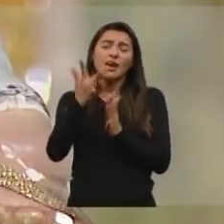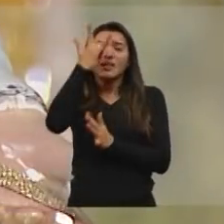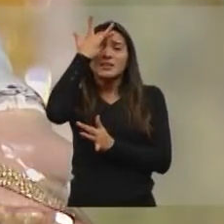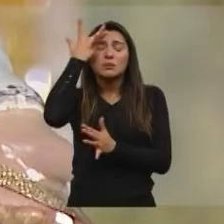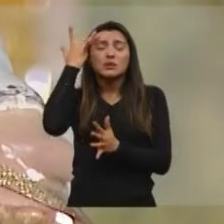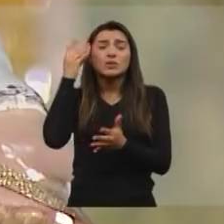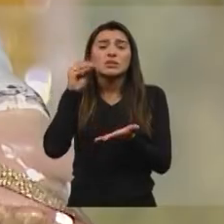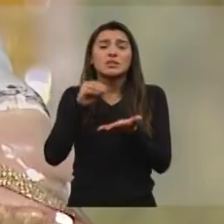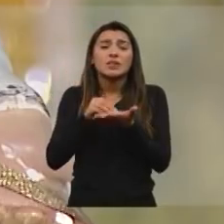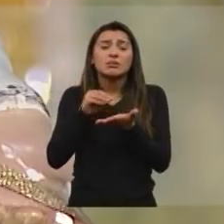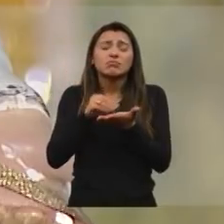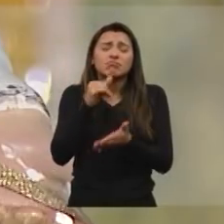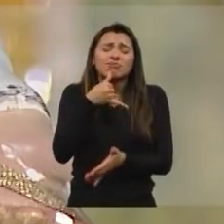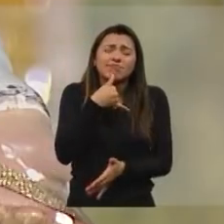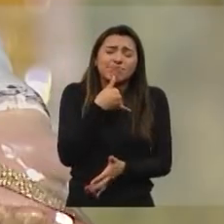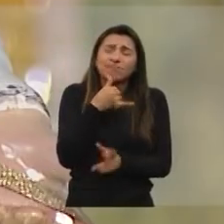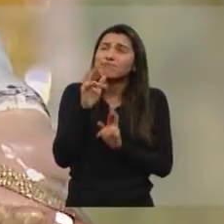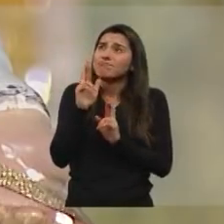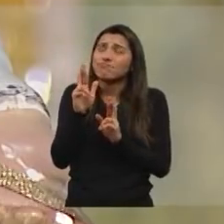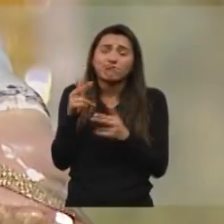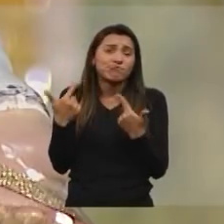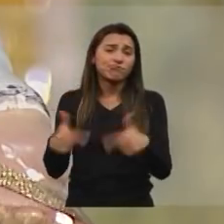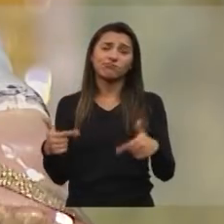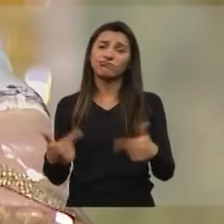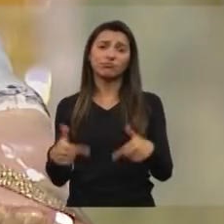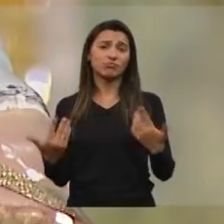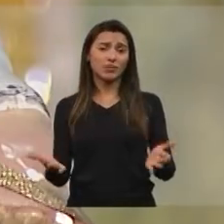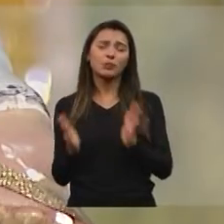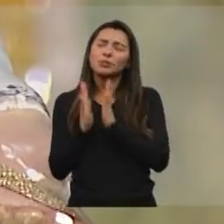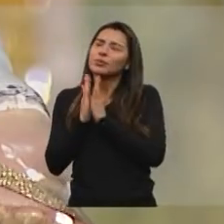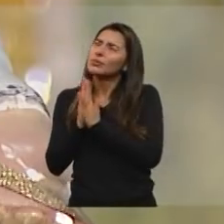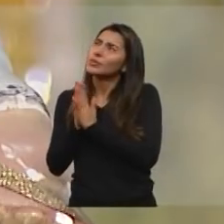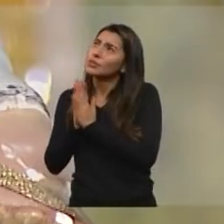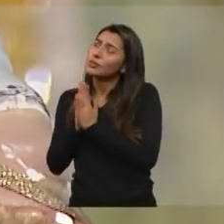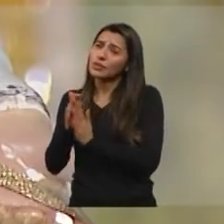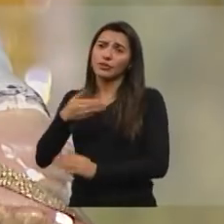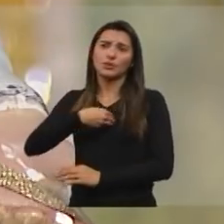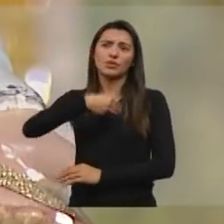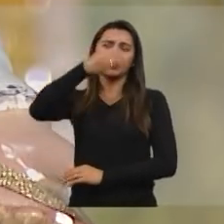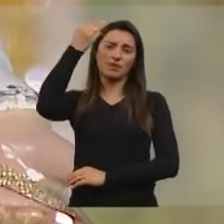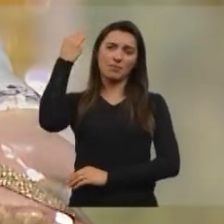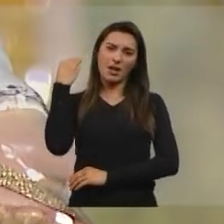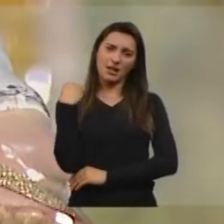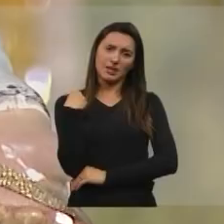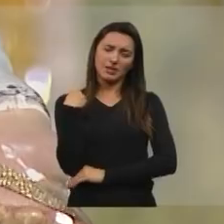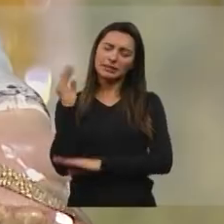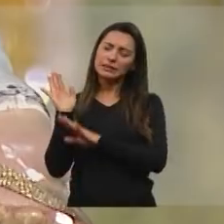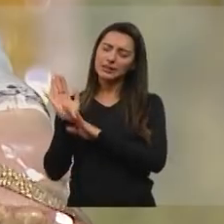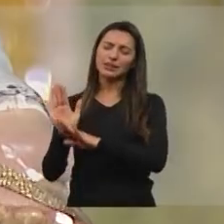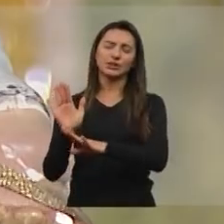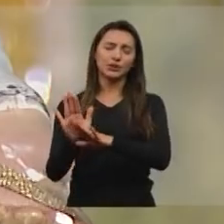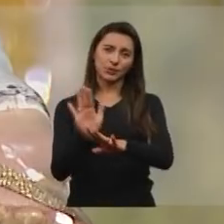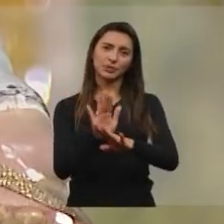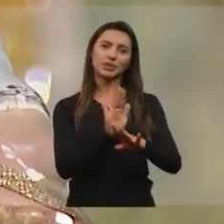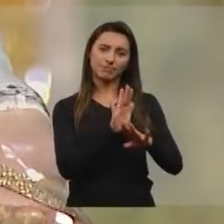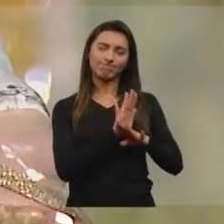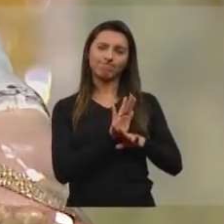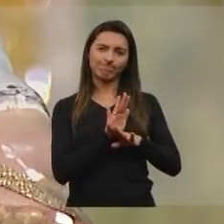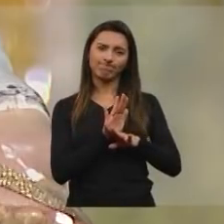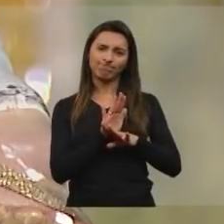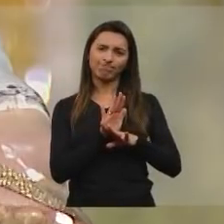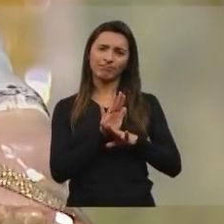estão sem esperança por aqueles que por não terem solidez por não terem